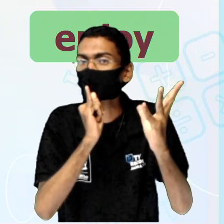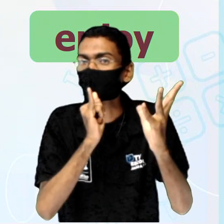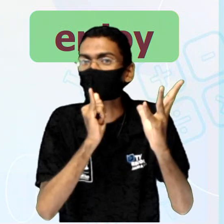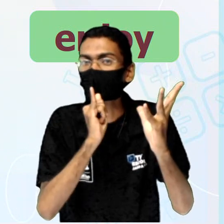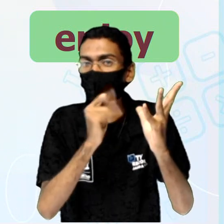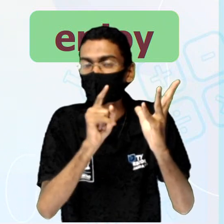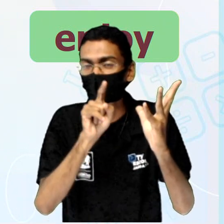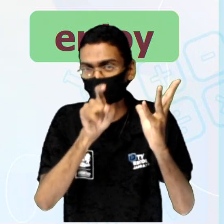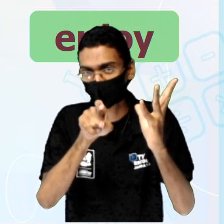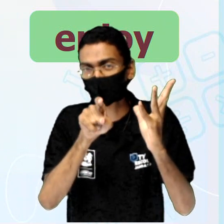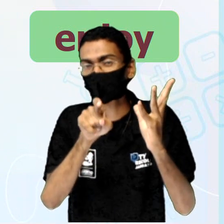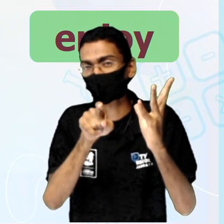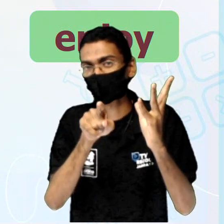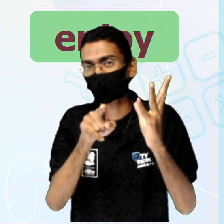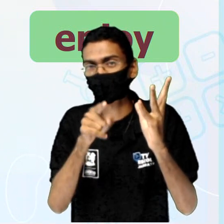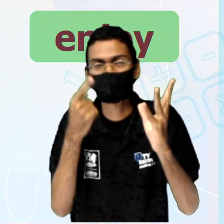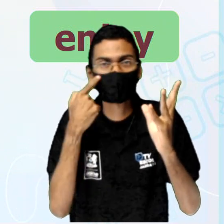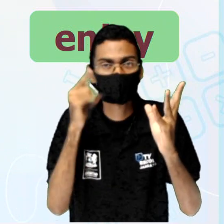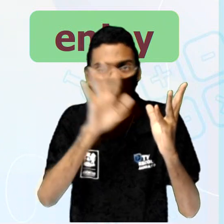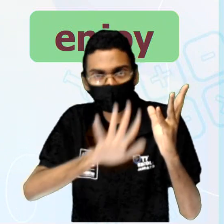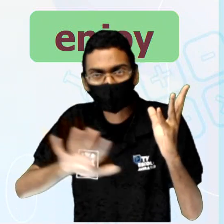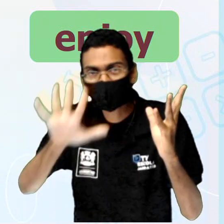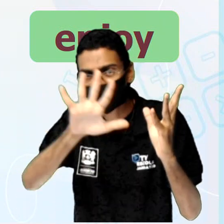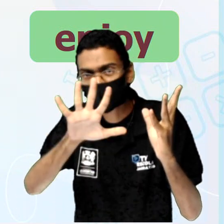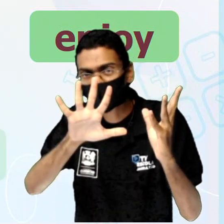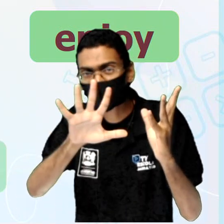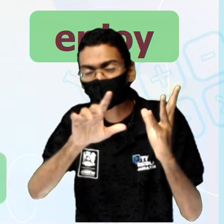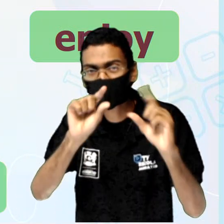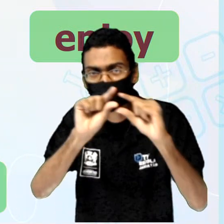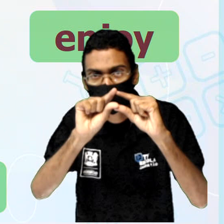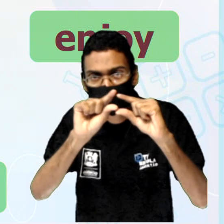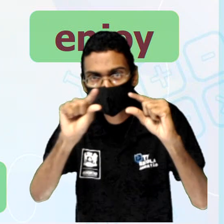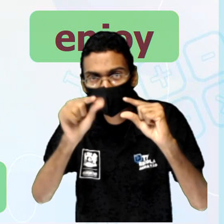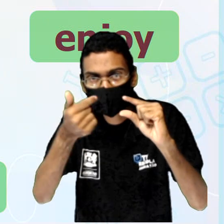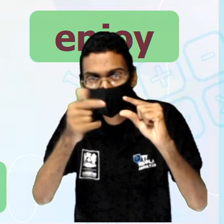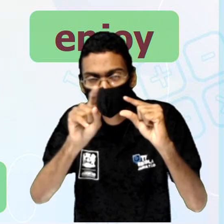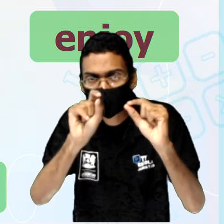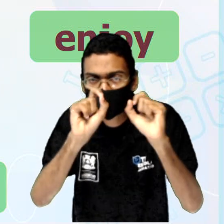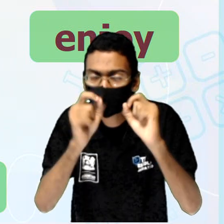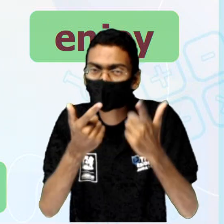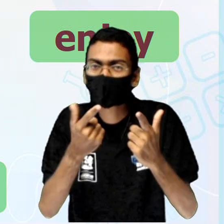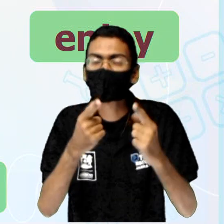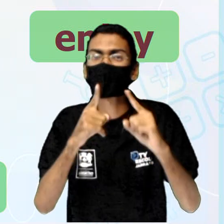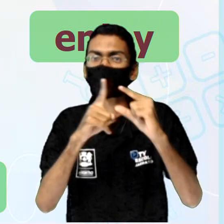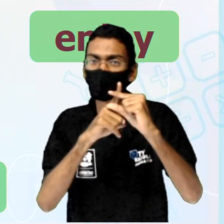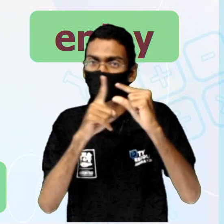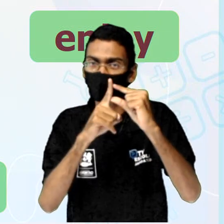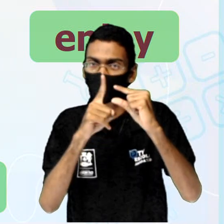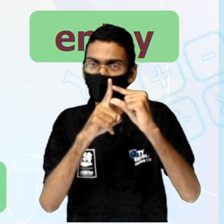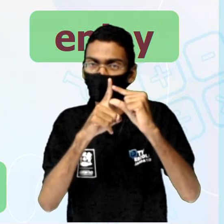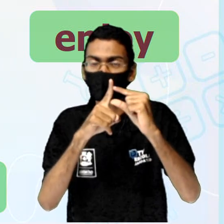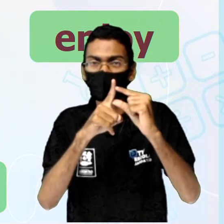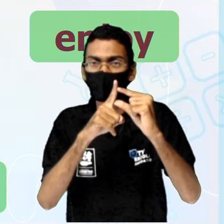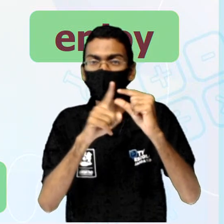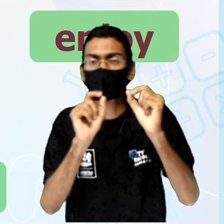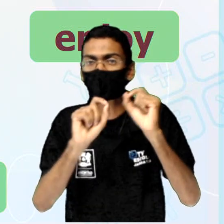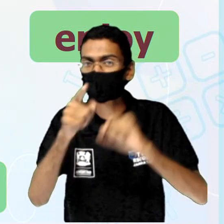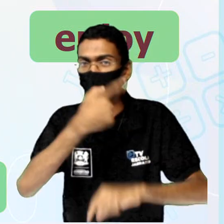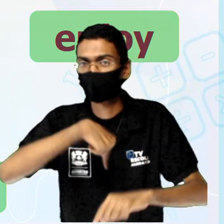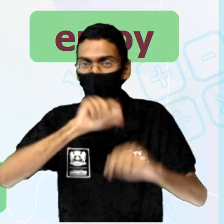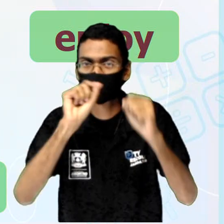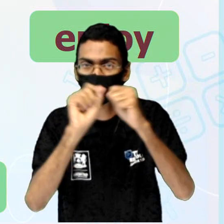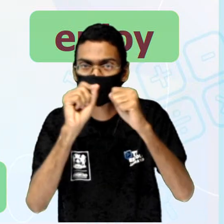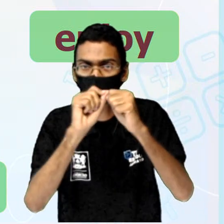aqui, ó, play e enjoy, o que é que a gente vai fazer? A gente não vai tirar o Y e